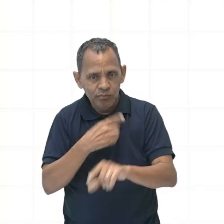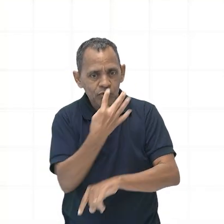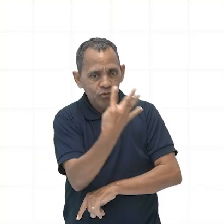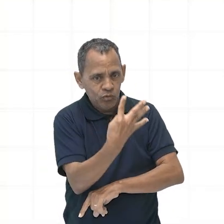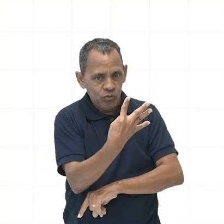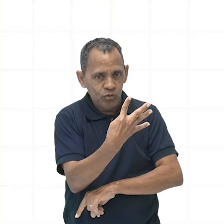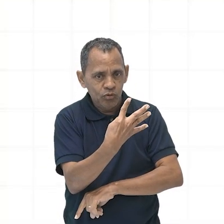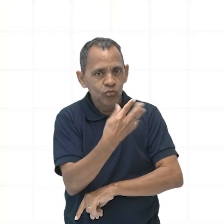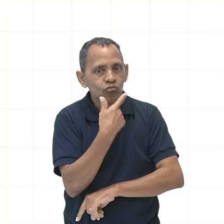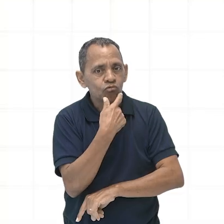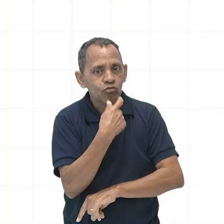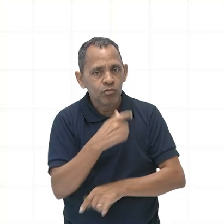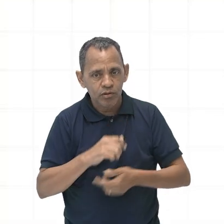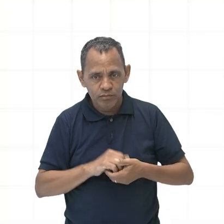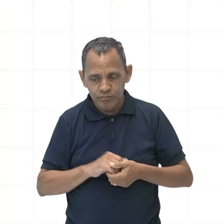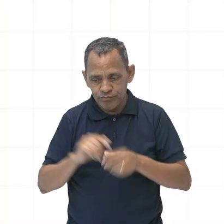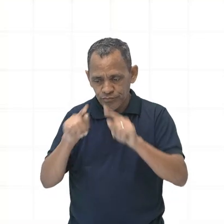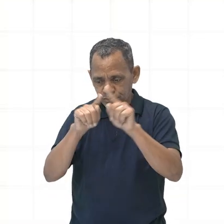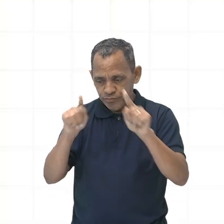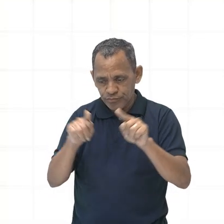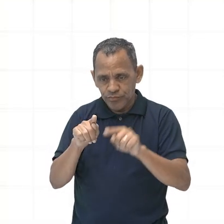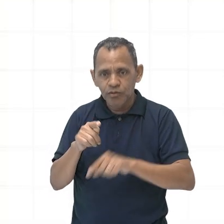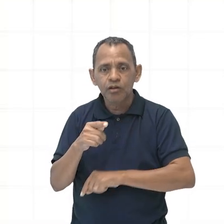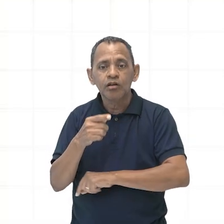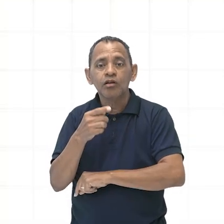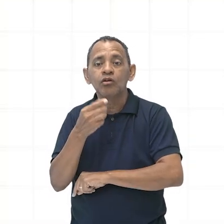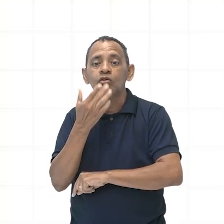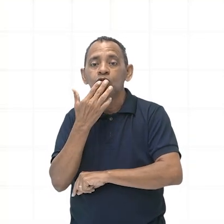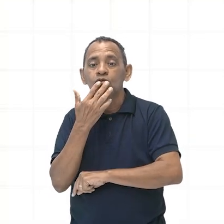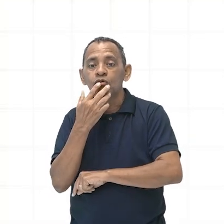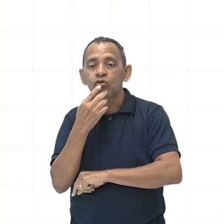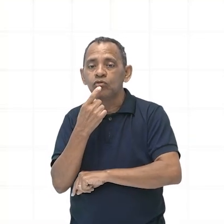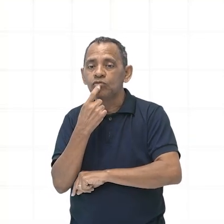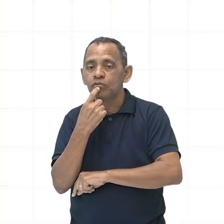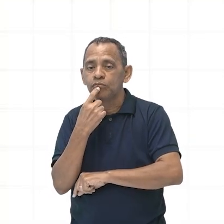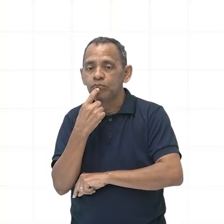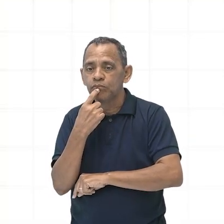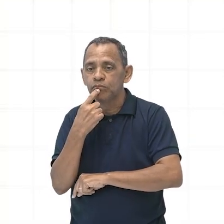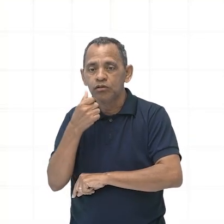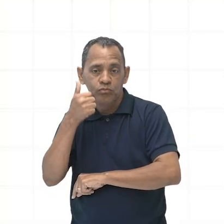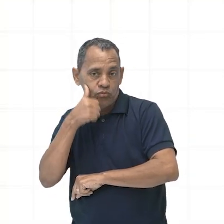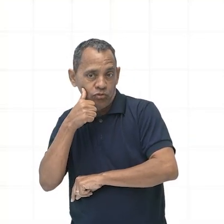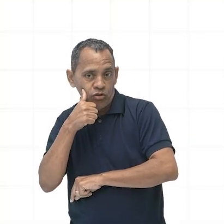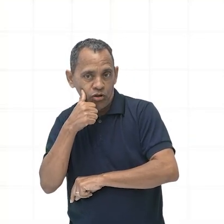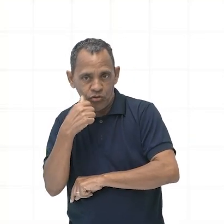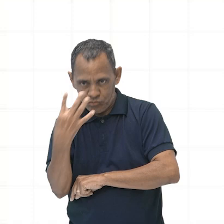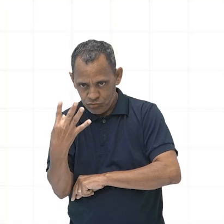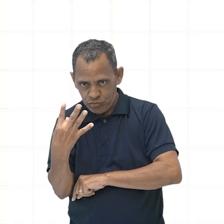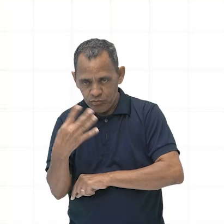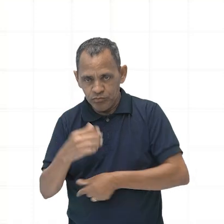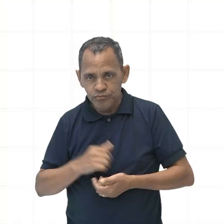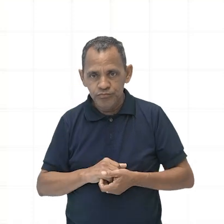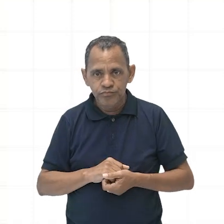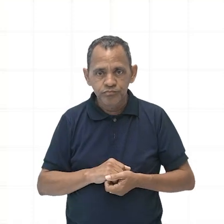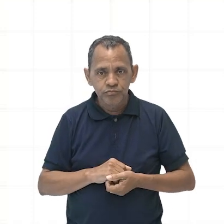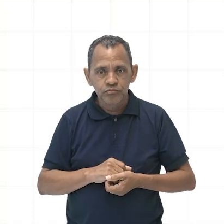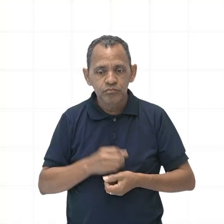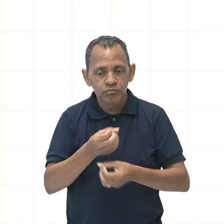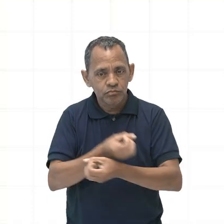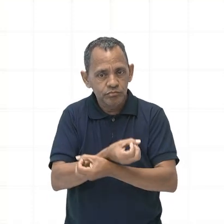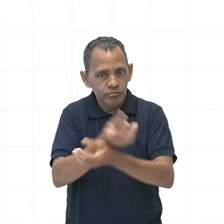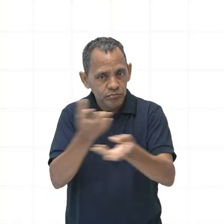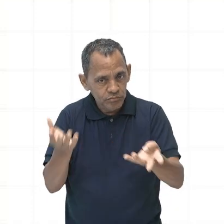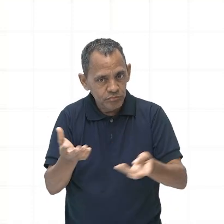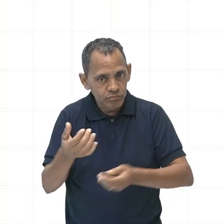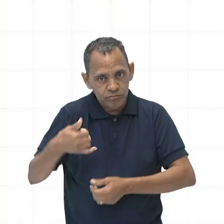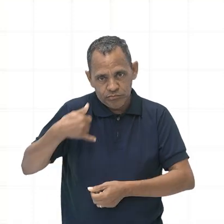rapazes. Para cada quadradozinho vermelhos, eu vou ter 4 moças. Então, a distribuição dessas idades